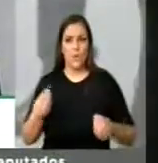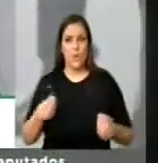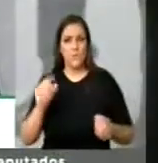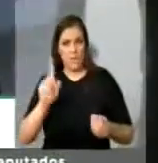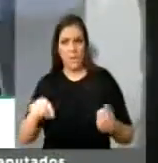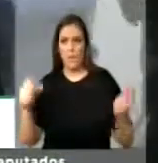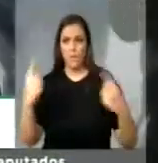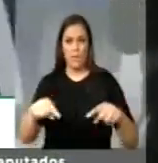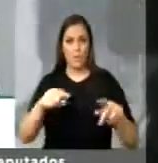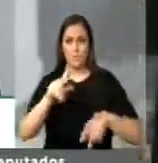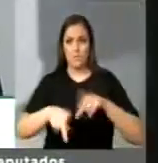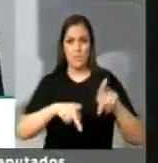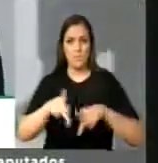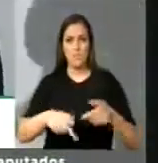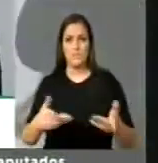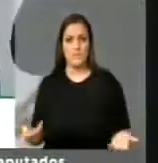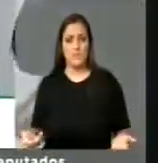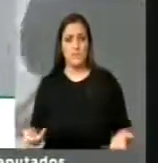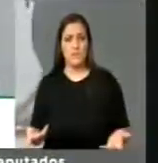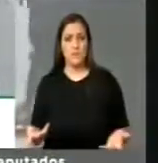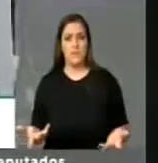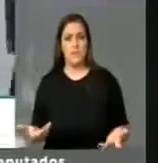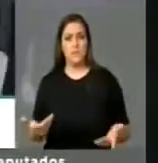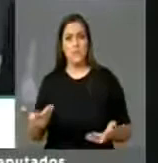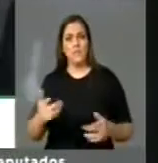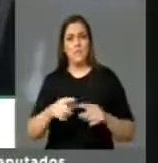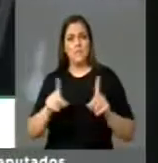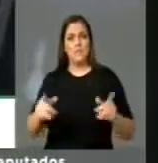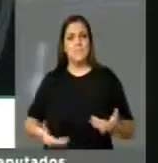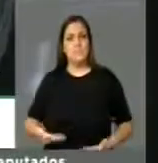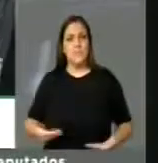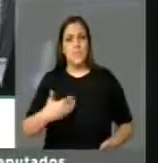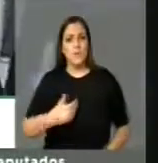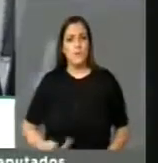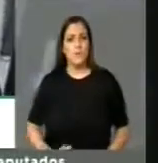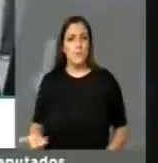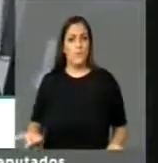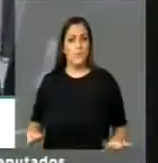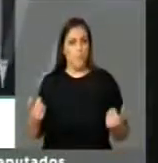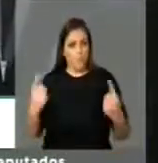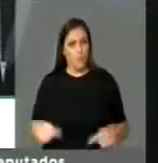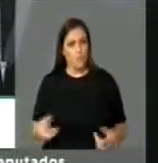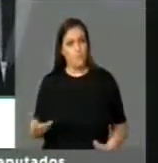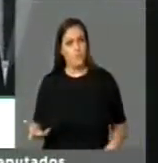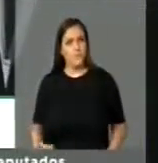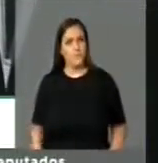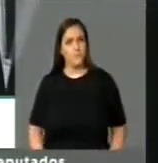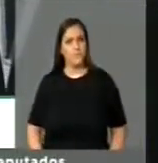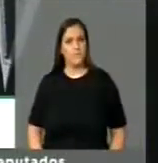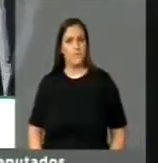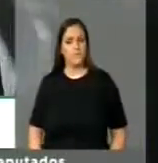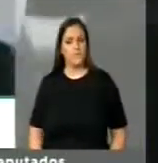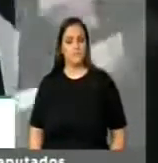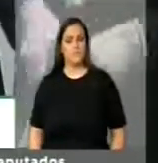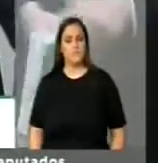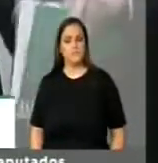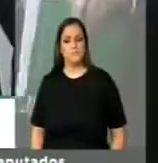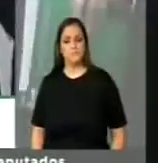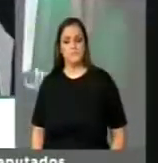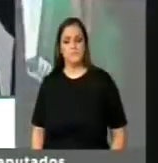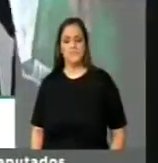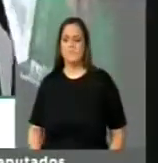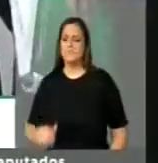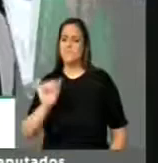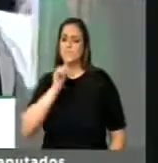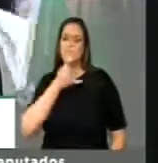a população do seu estado, está contra os servidores públicos, porque... infelizmente, a situação que chegou a esse estado